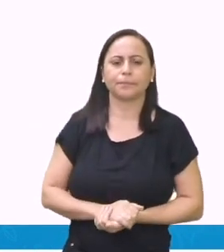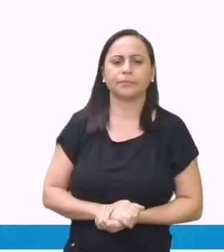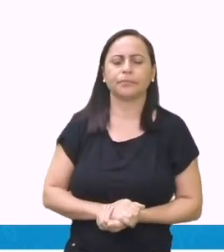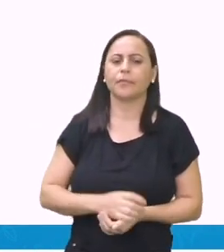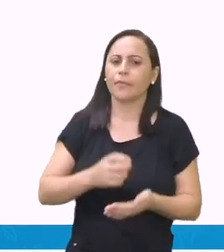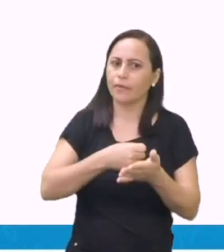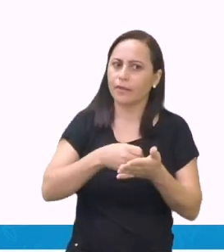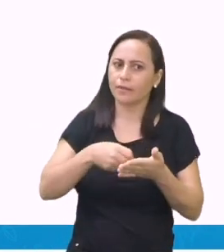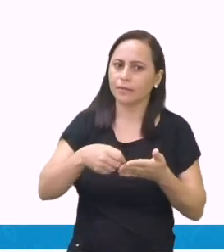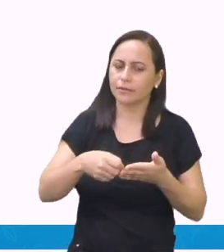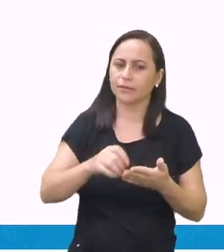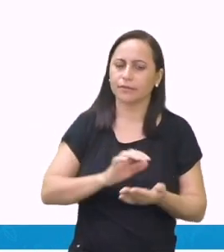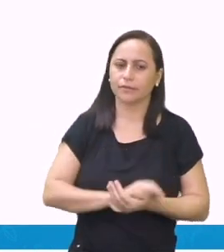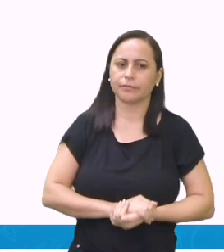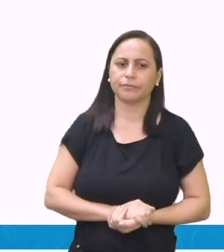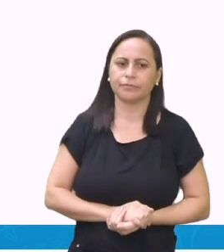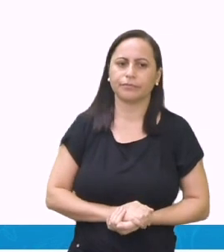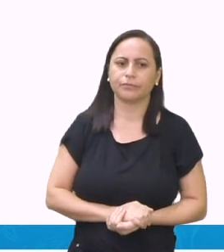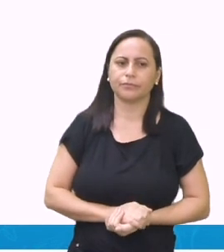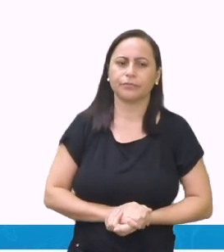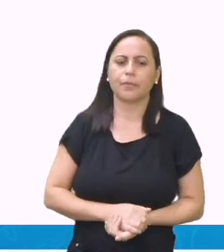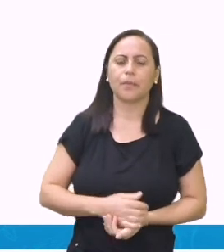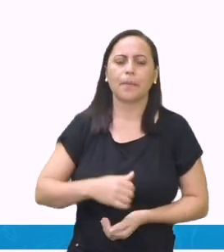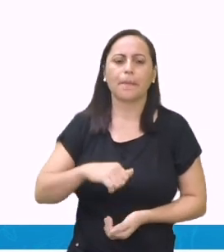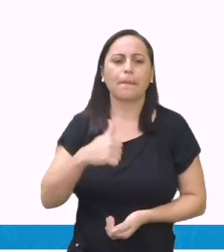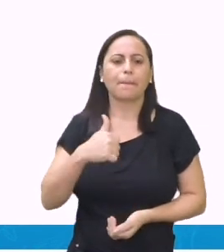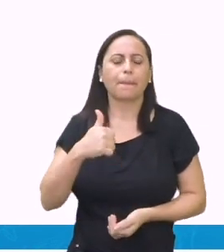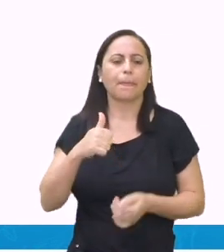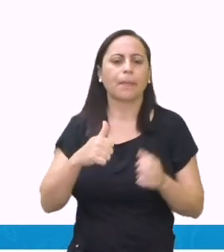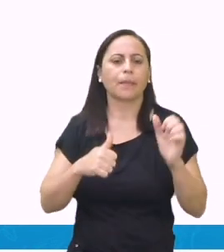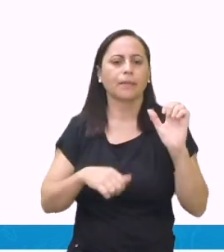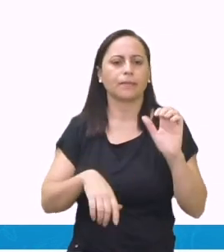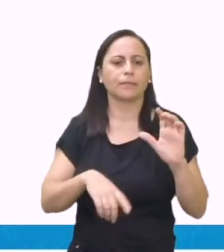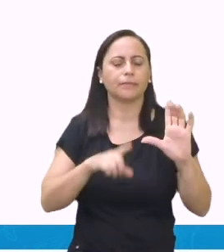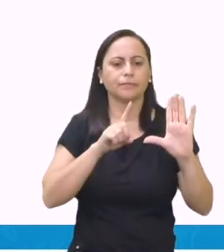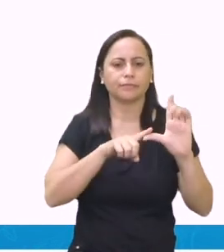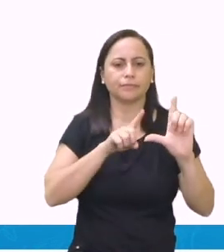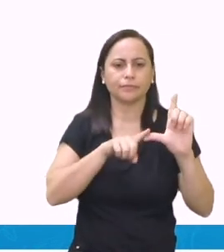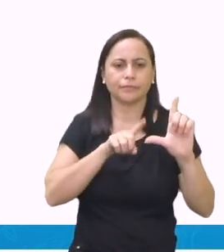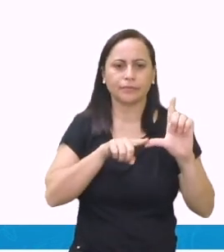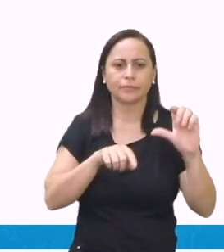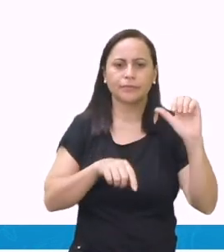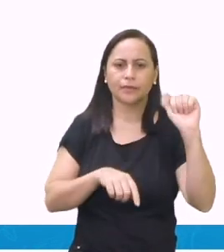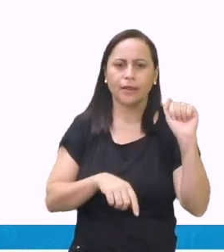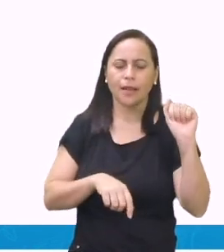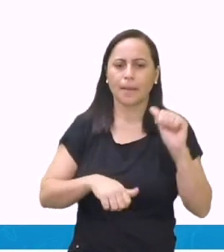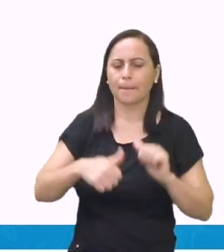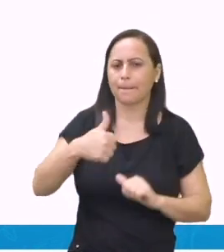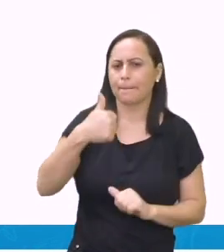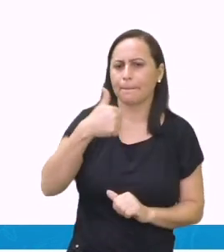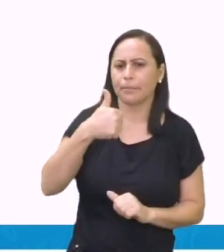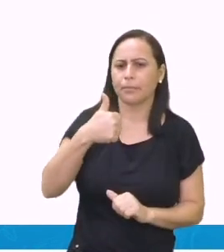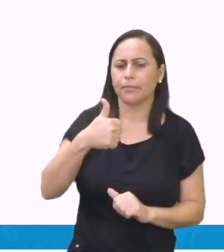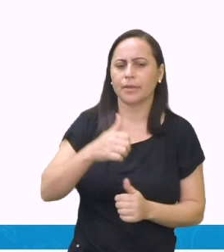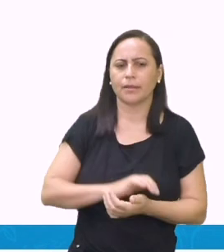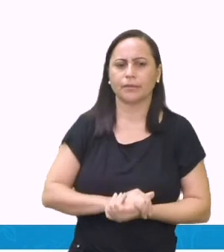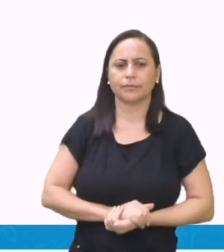extenso a classificação de cada um. A Rafaela ficou em primeiro. Como eu escrevo